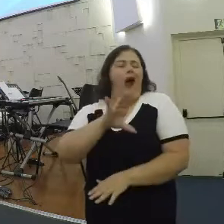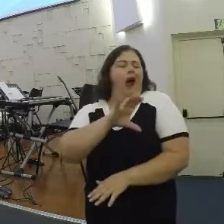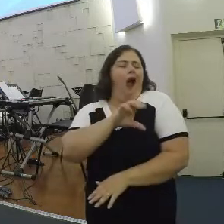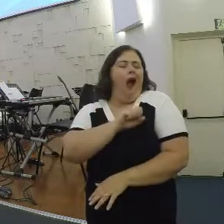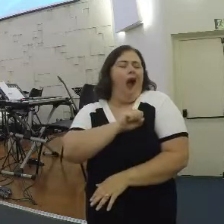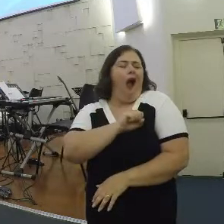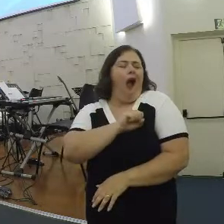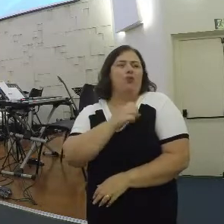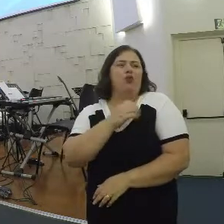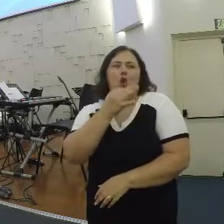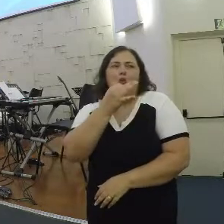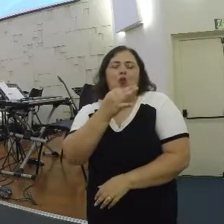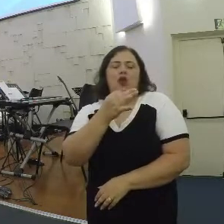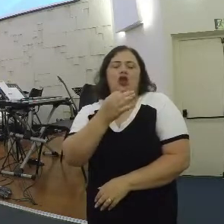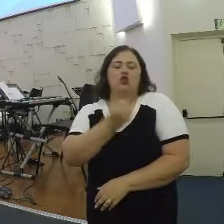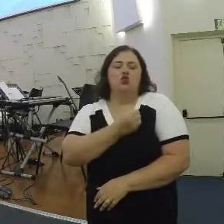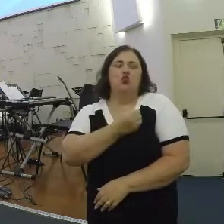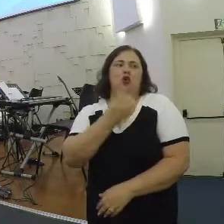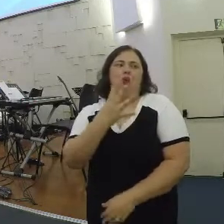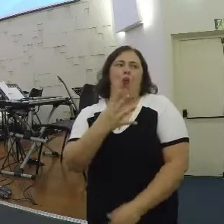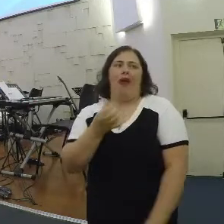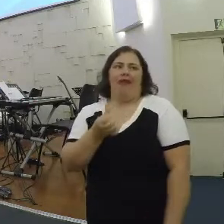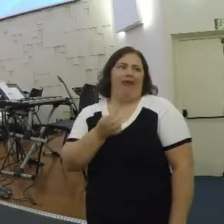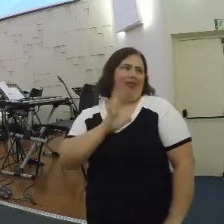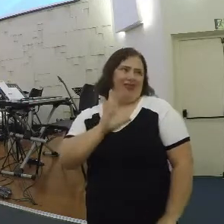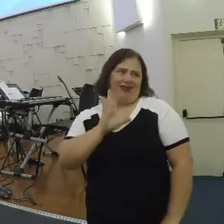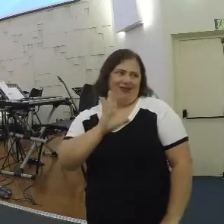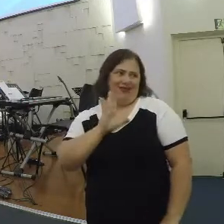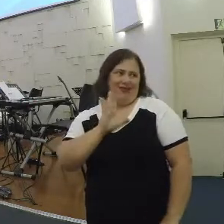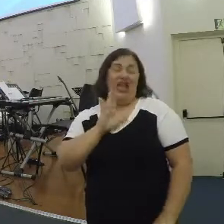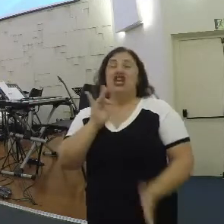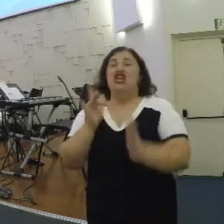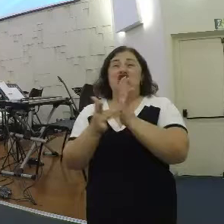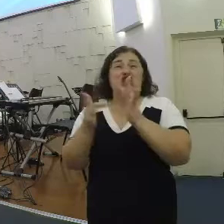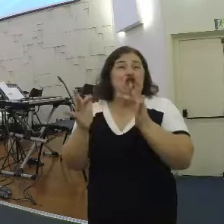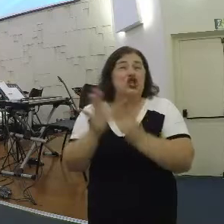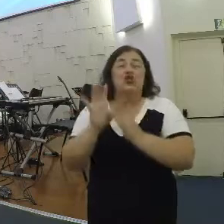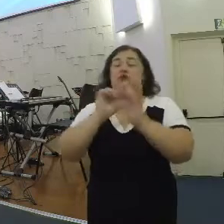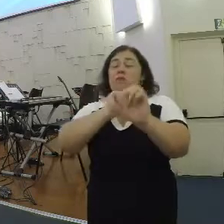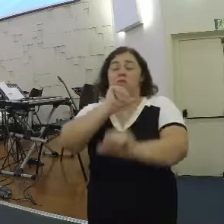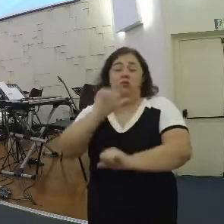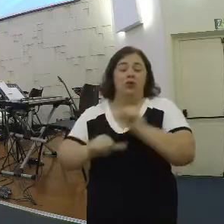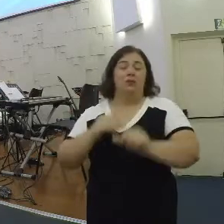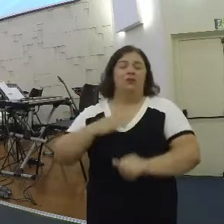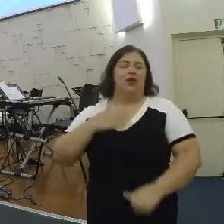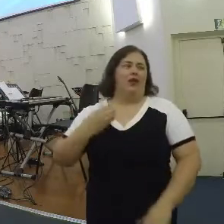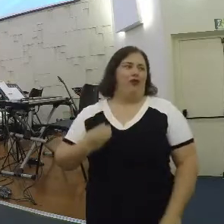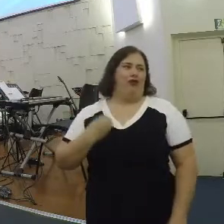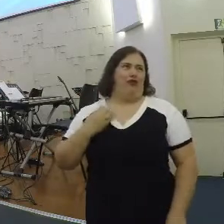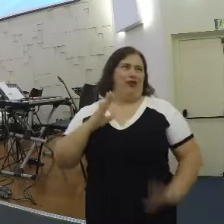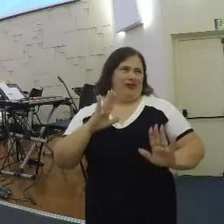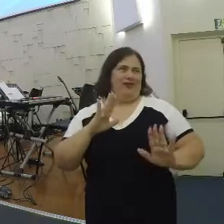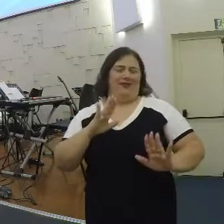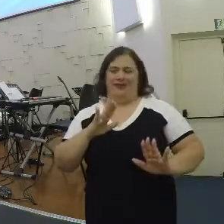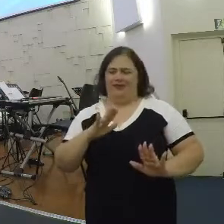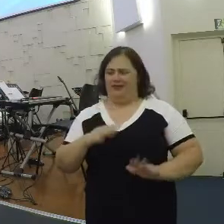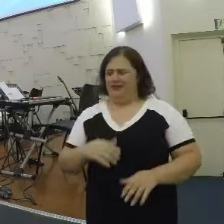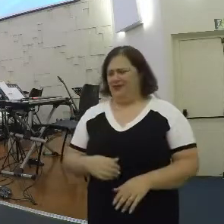não é crente, até entender o que é cantor cristão, que não é uma pessoa, é um hinário. Mas esse professor, irmãos,